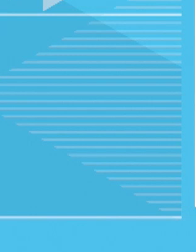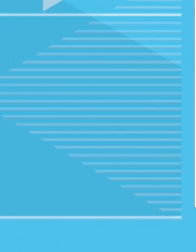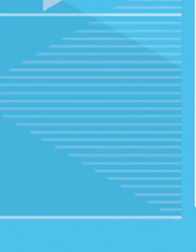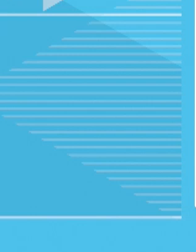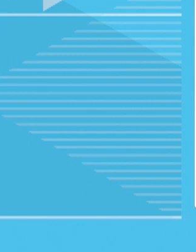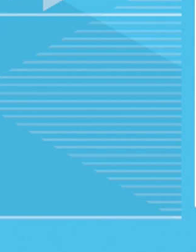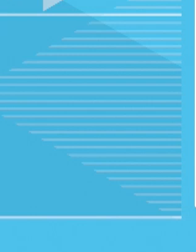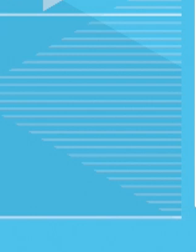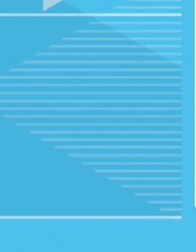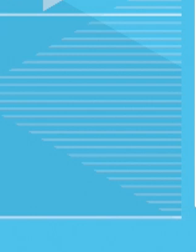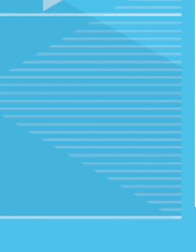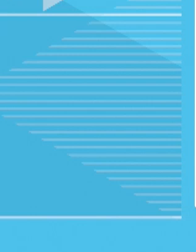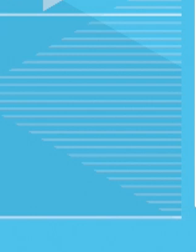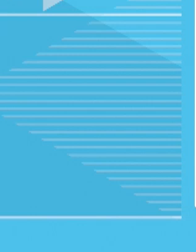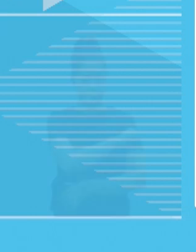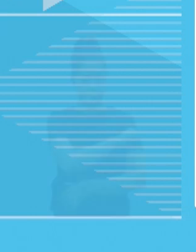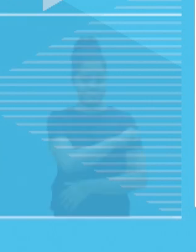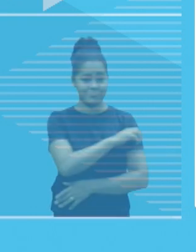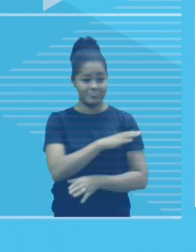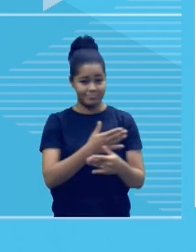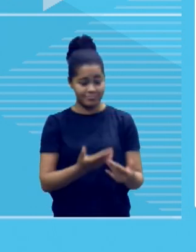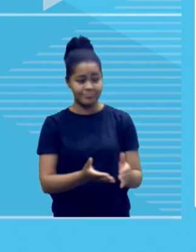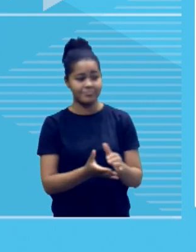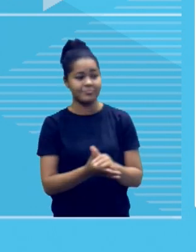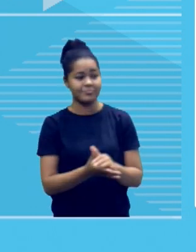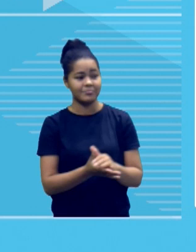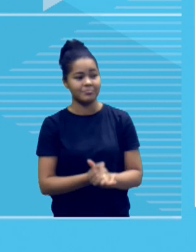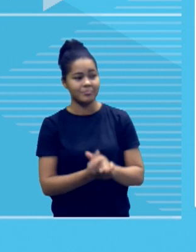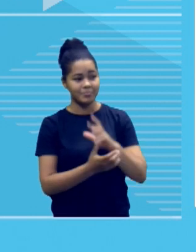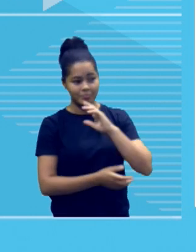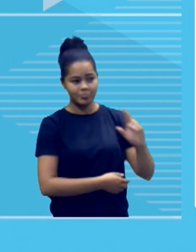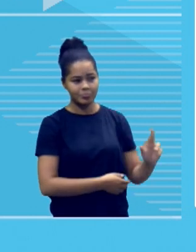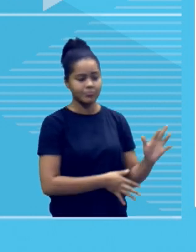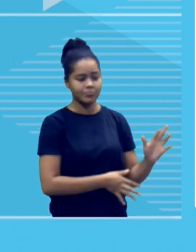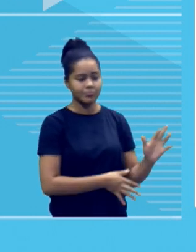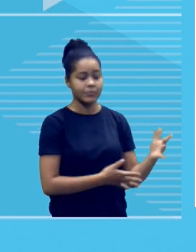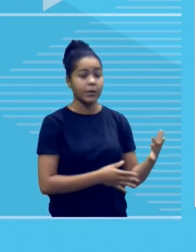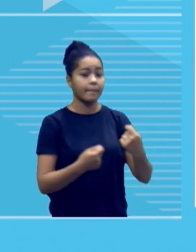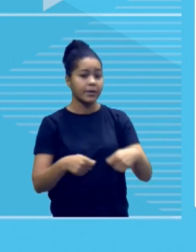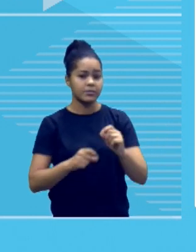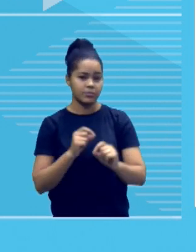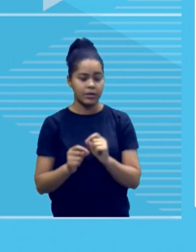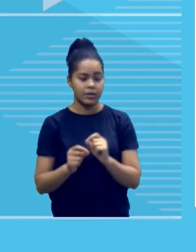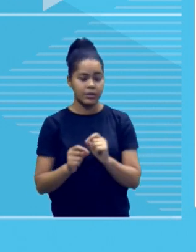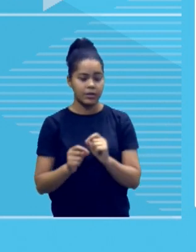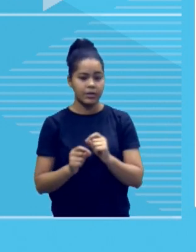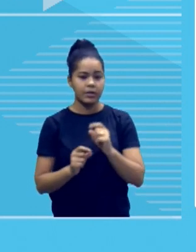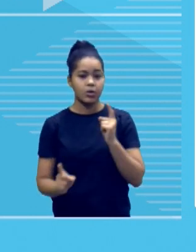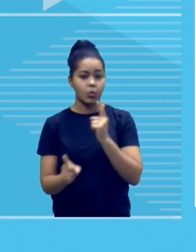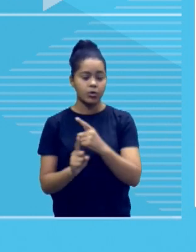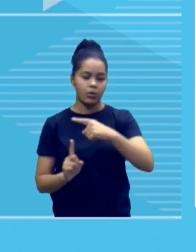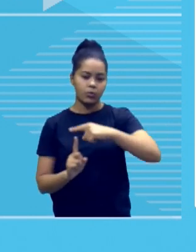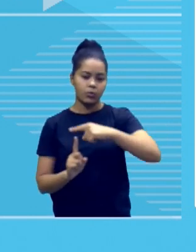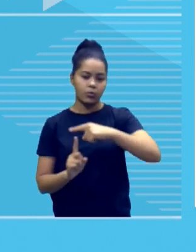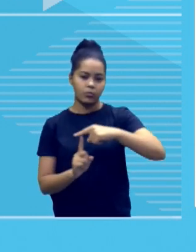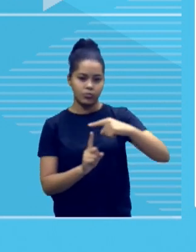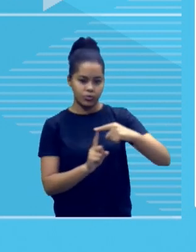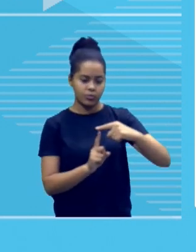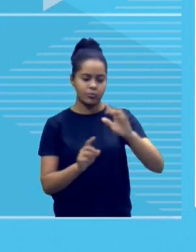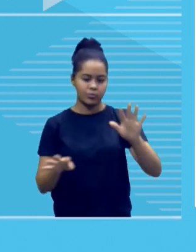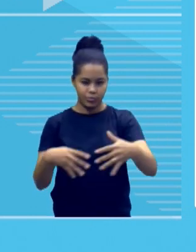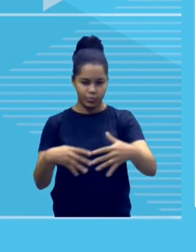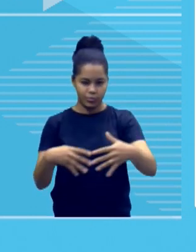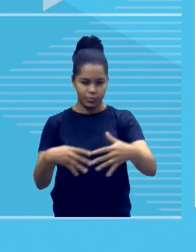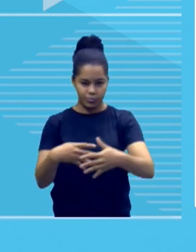Ok meus amigos estamos aí na área vamos então eu quero saber o tipo de isomeria existente entre esses dois